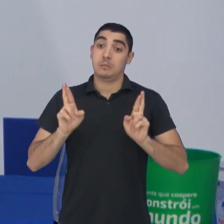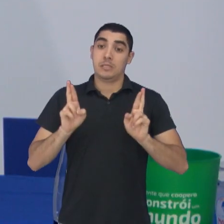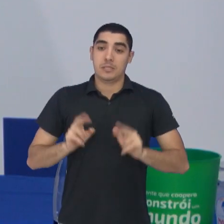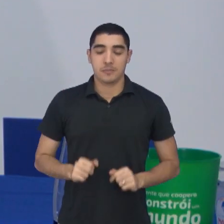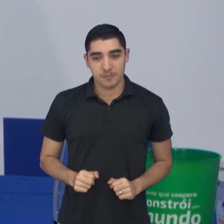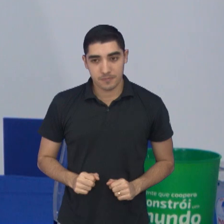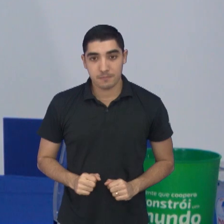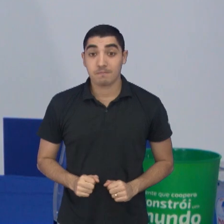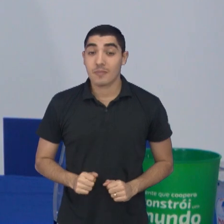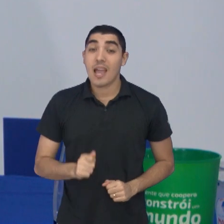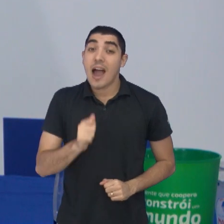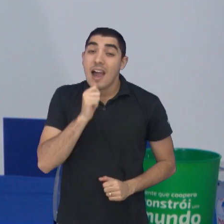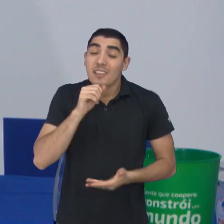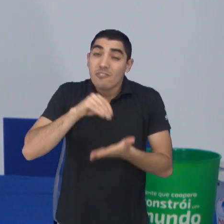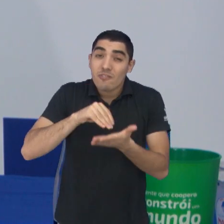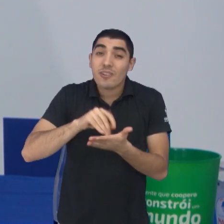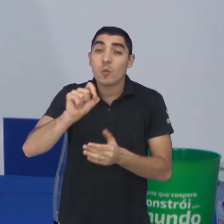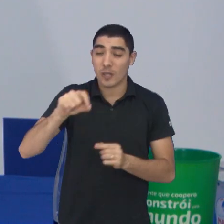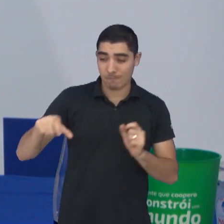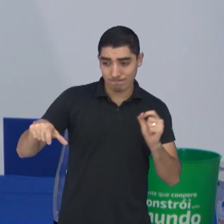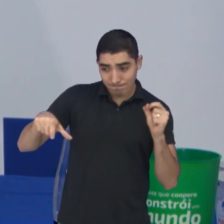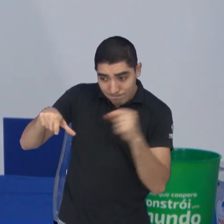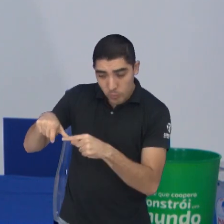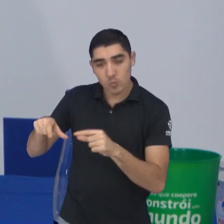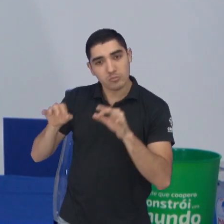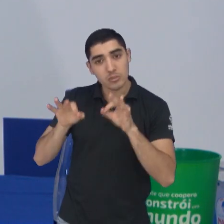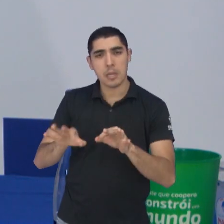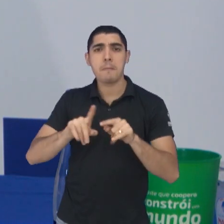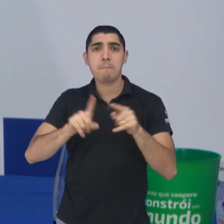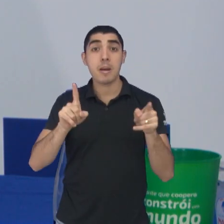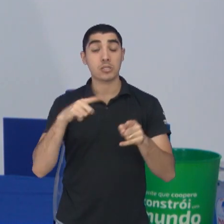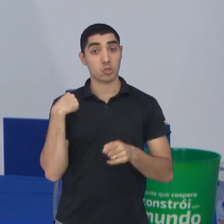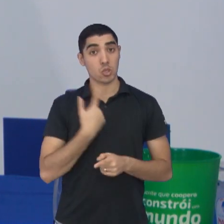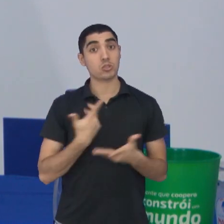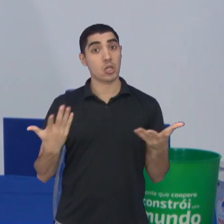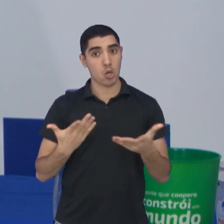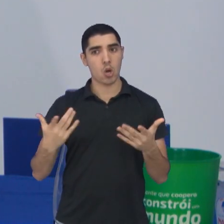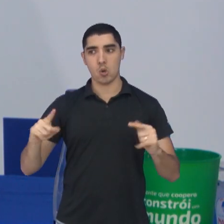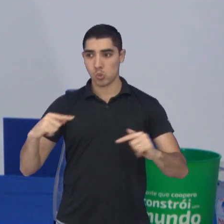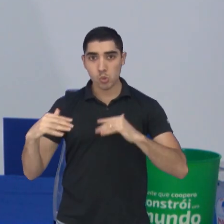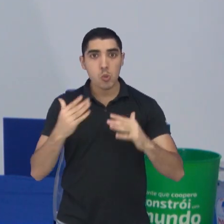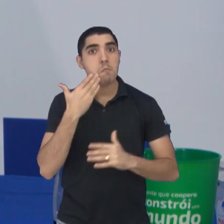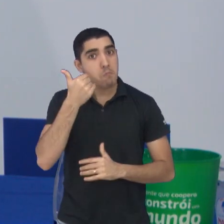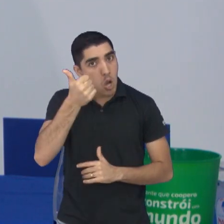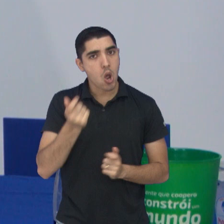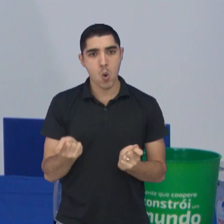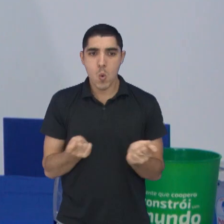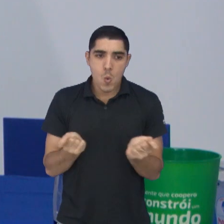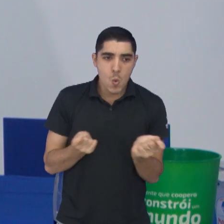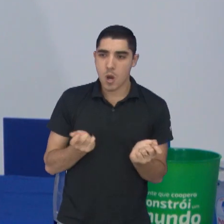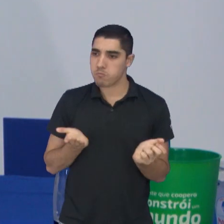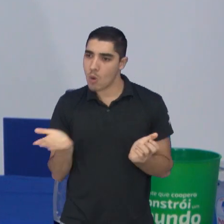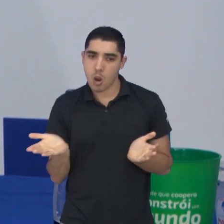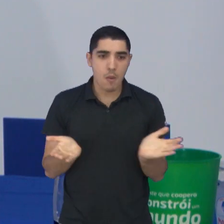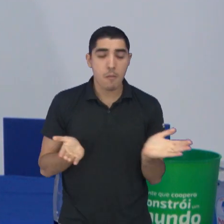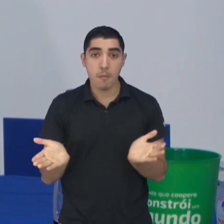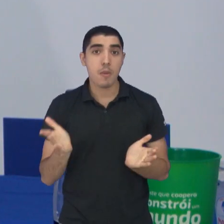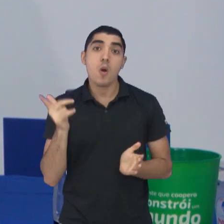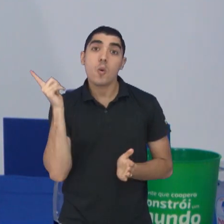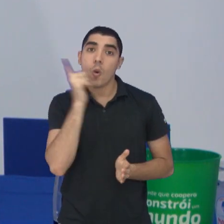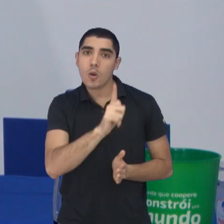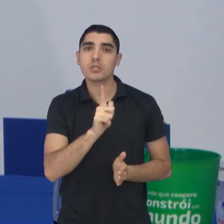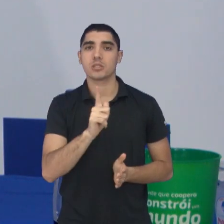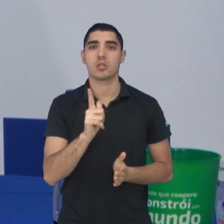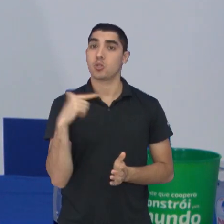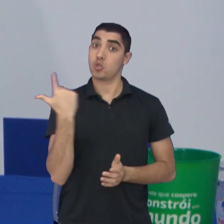A efetividade e a contundência. Mas o controle do jogo foi melhor. Eu achei que a equipe teve o controle da